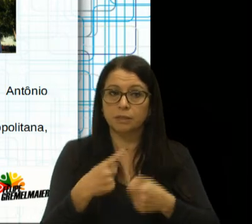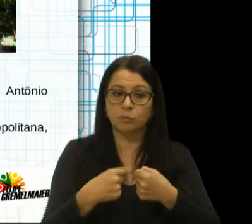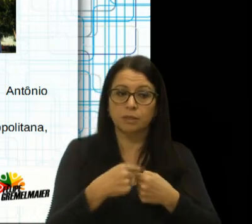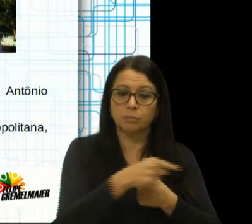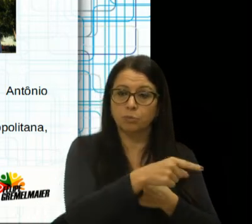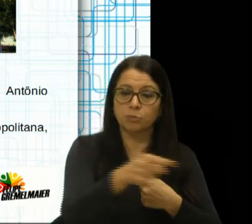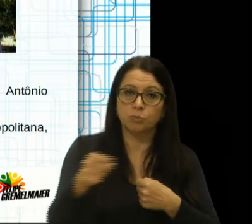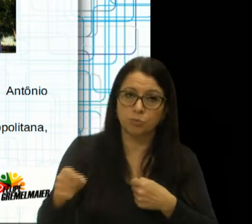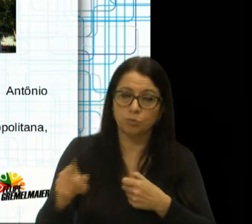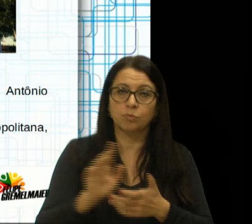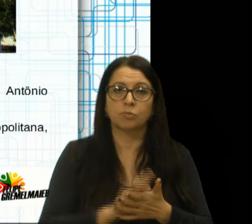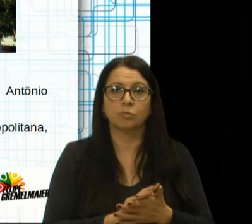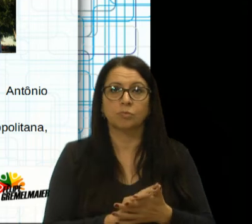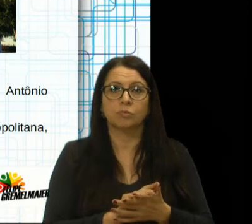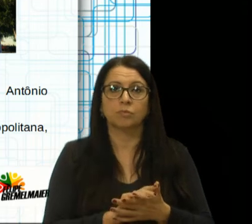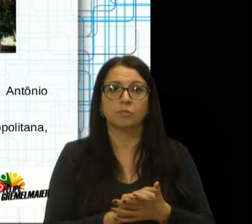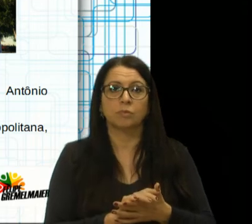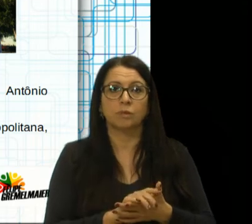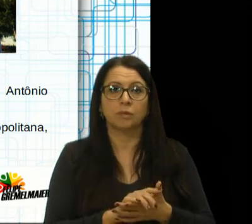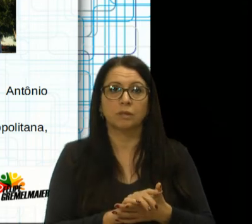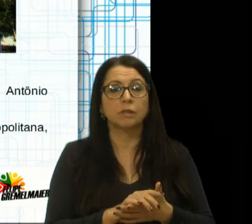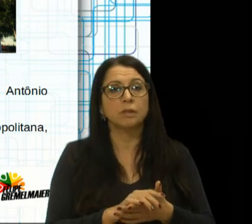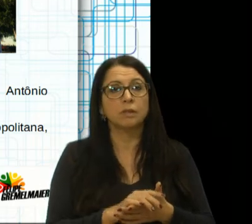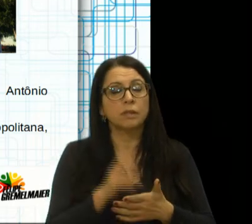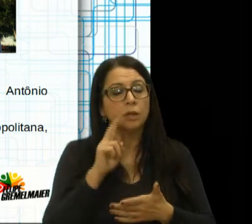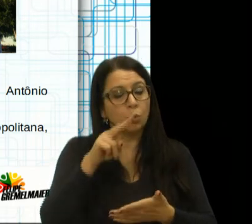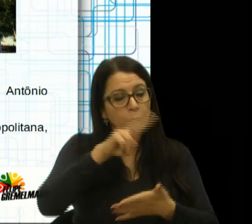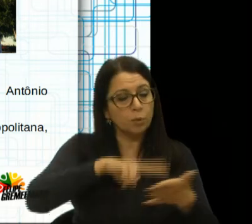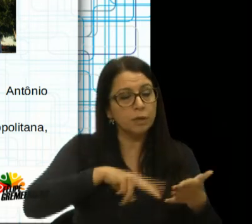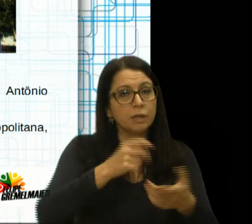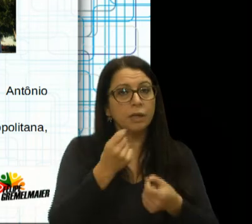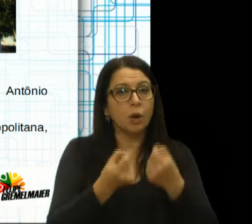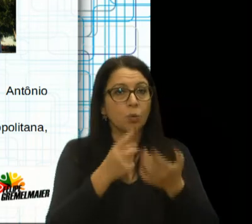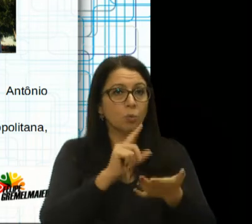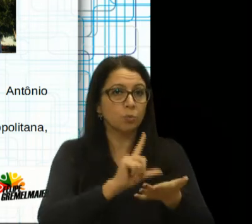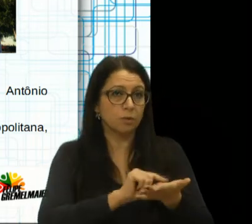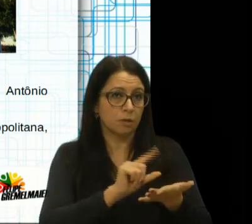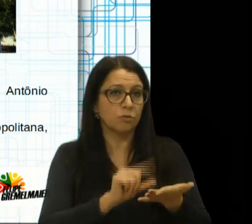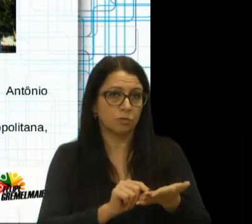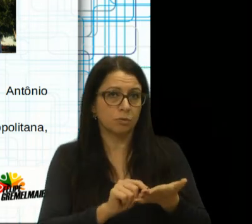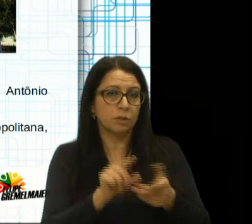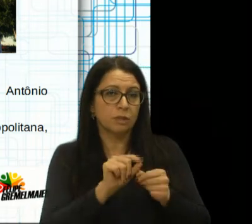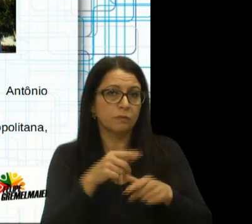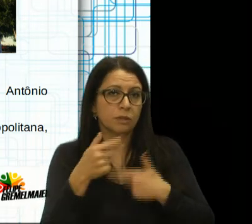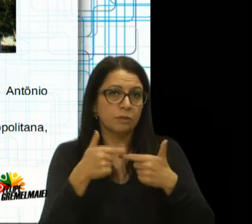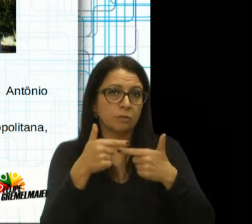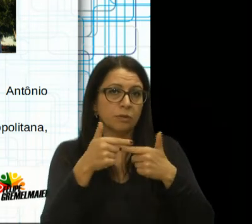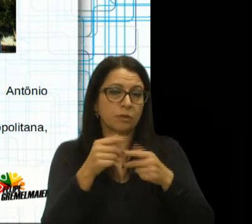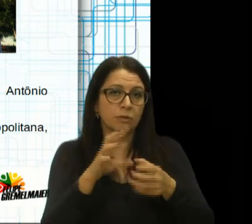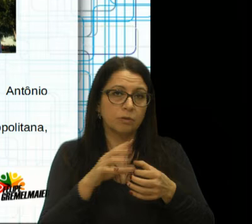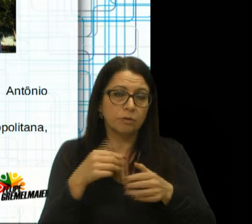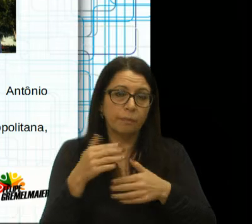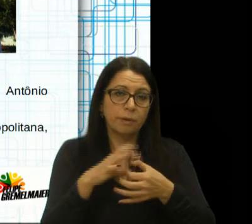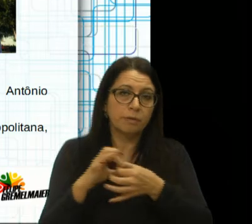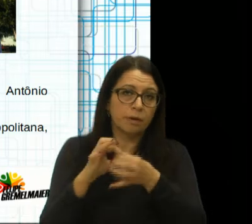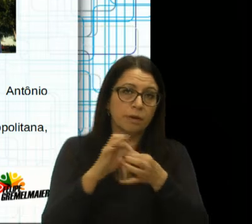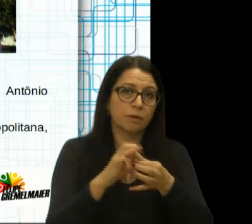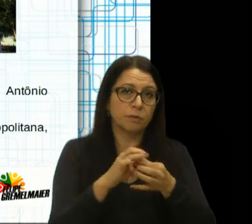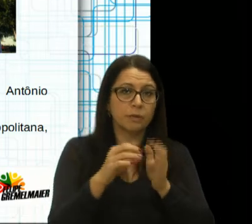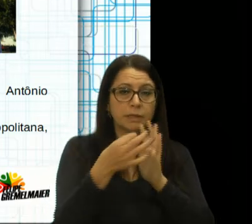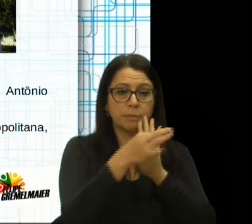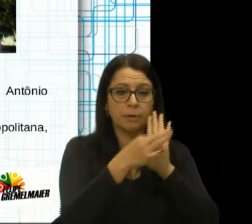todos. E eu li alguns artigos que fazem referência à governança e ao desenvolvimento integrado, que seria esse plano